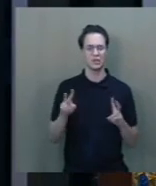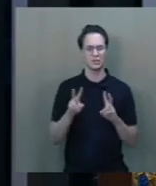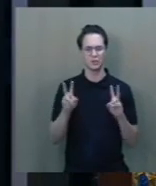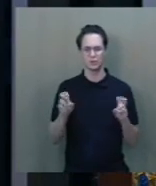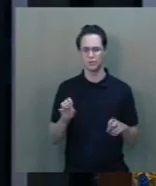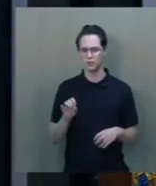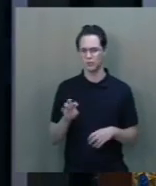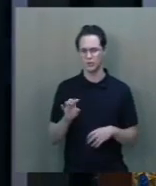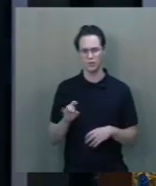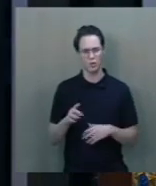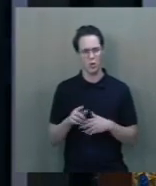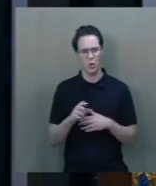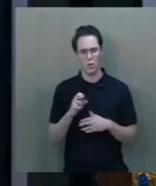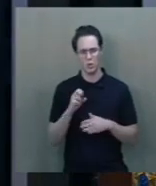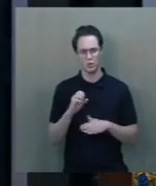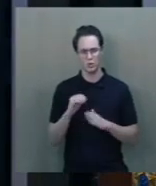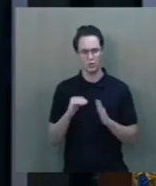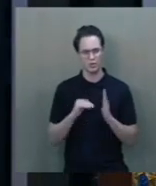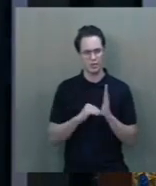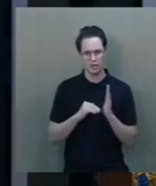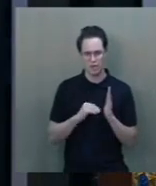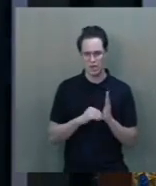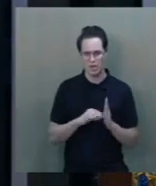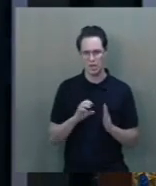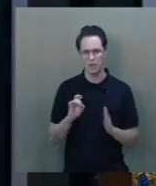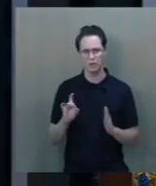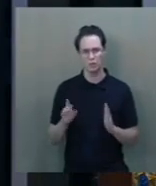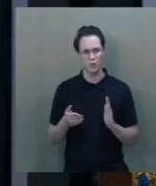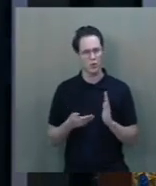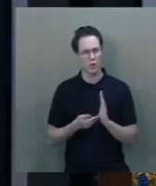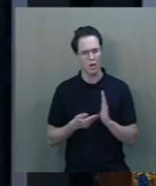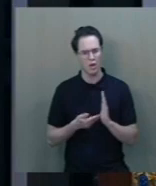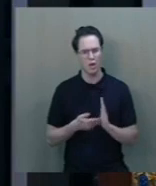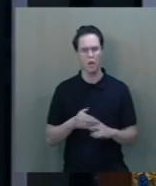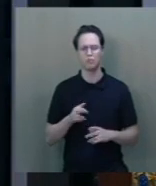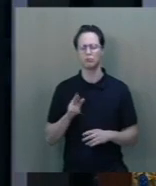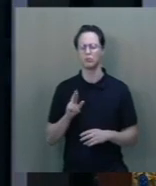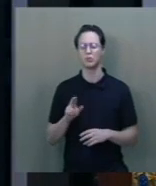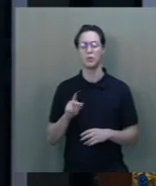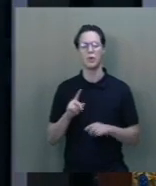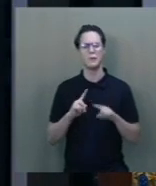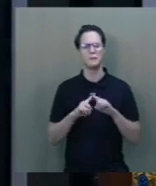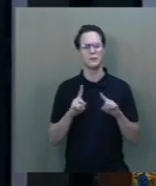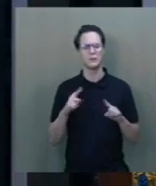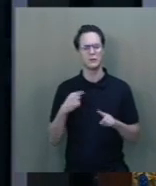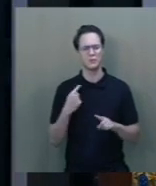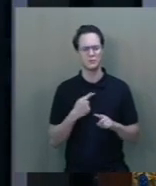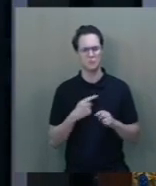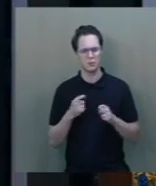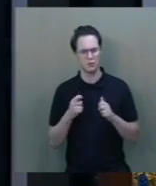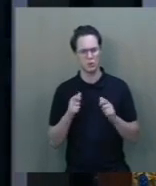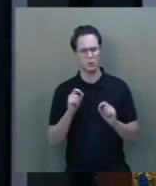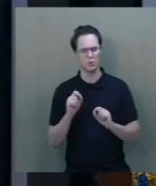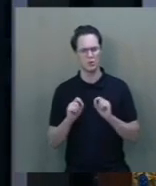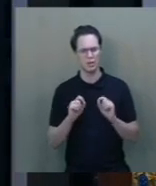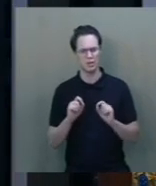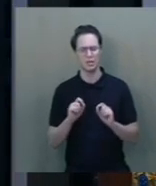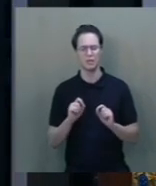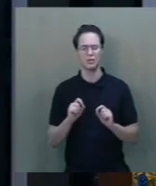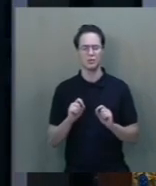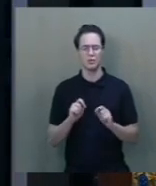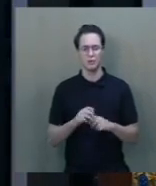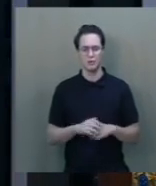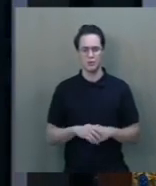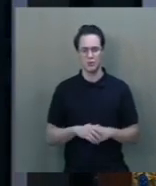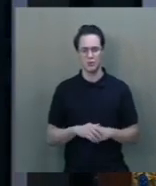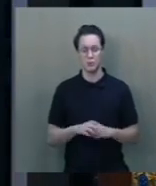do Senado Federal, não é só da Câmara dos Deputados, mas nós não podemos deixar que a democracia continue mancando, com uma saúde de